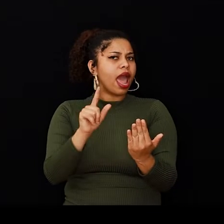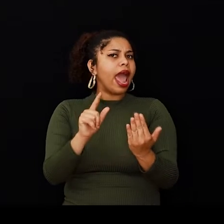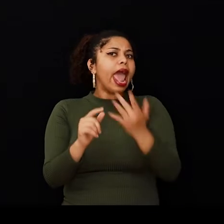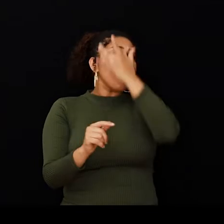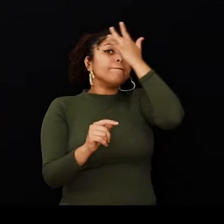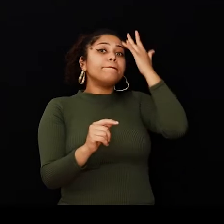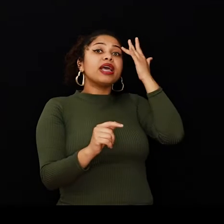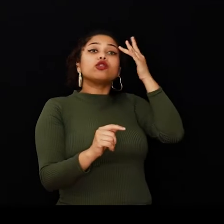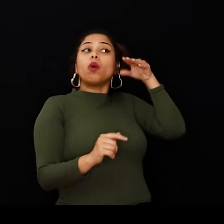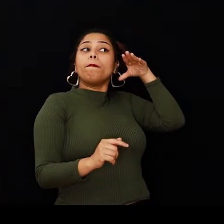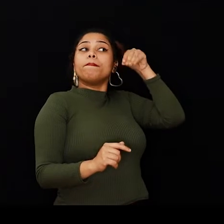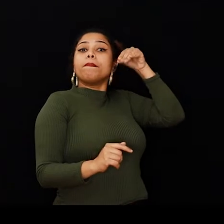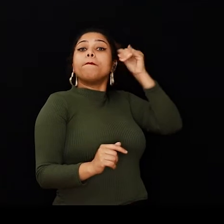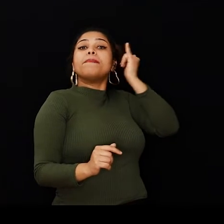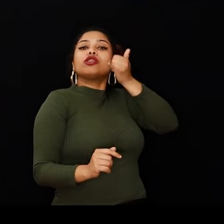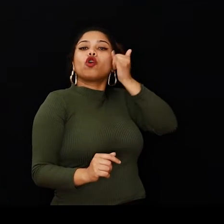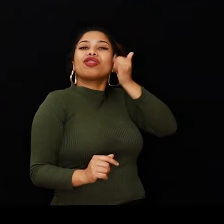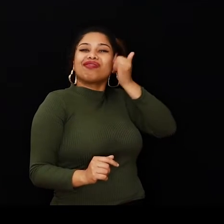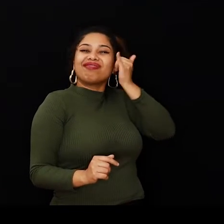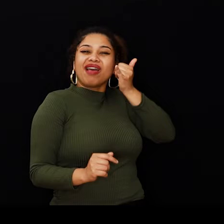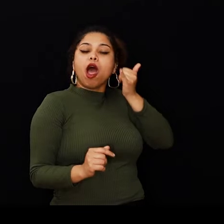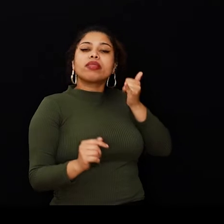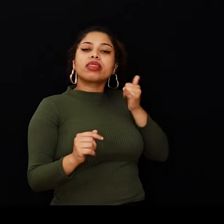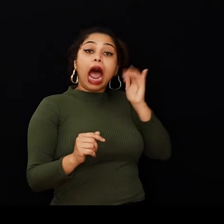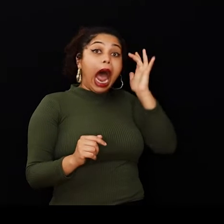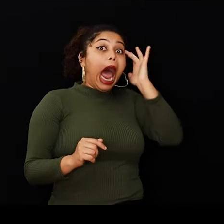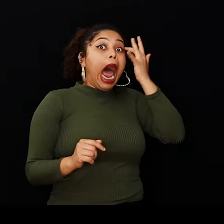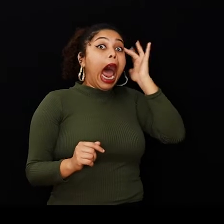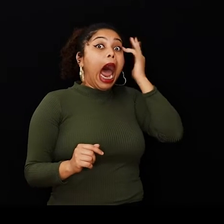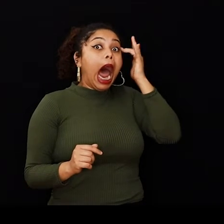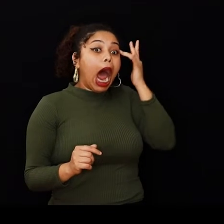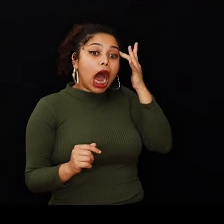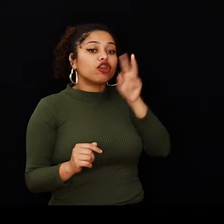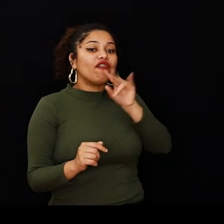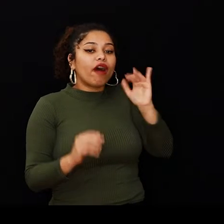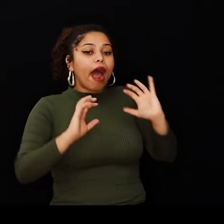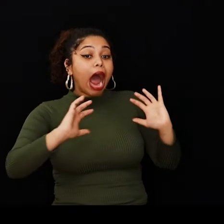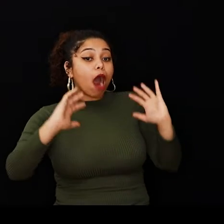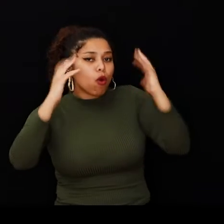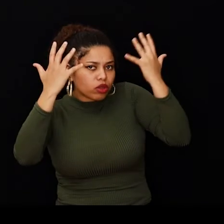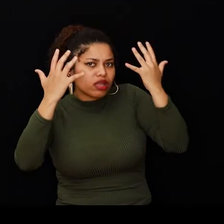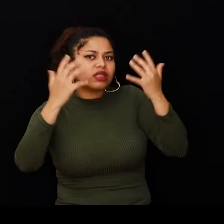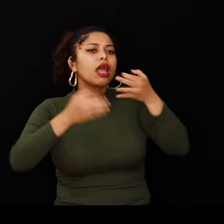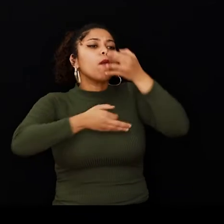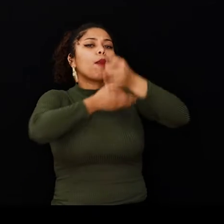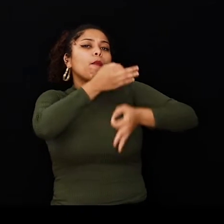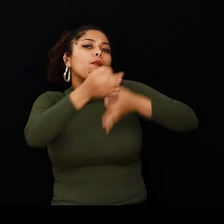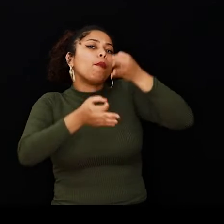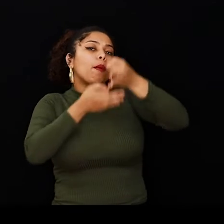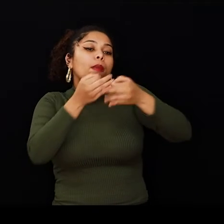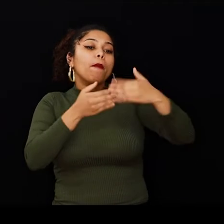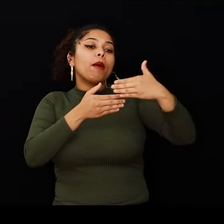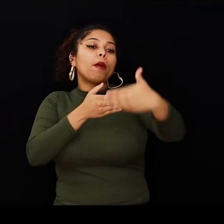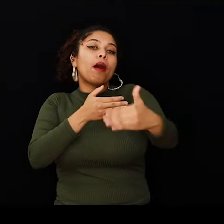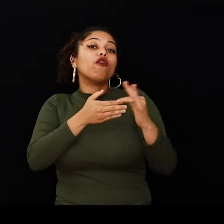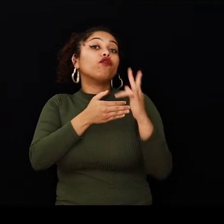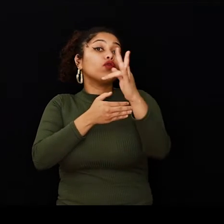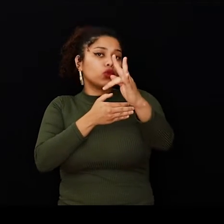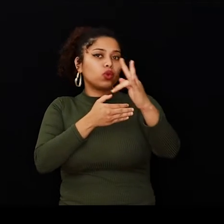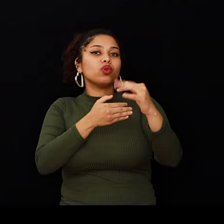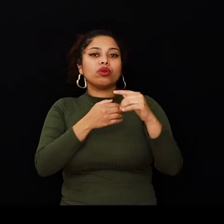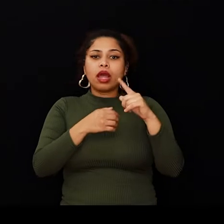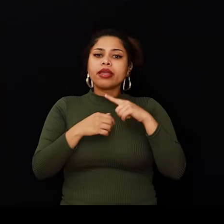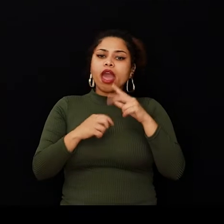que está hipotetizando o futuro dos gêmeos, né? Que está tecendo considerações sobre o que vai acontecer